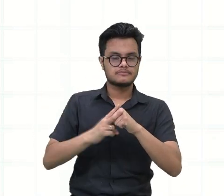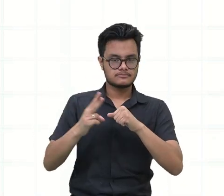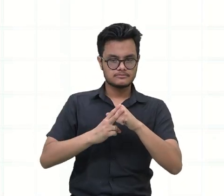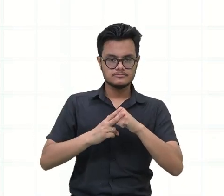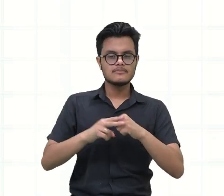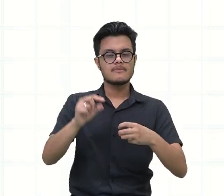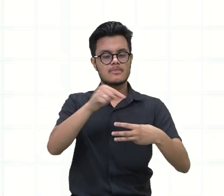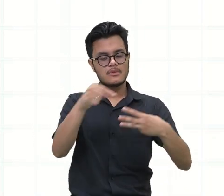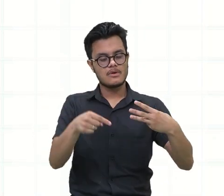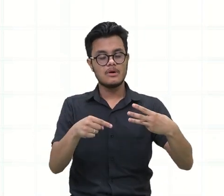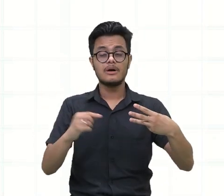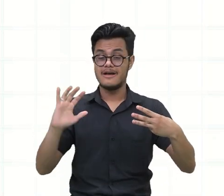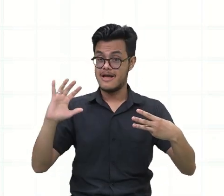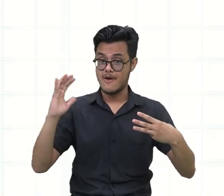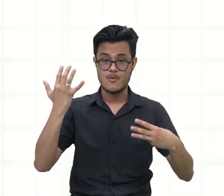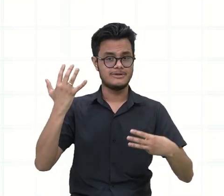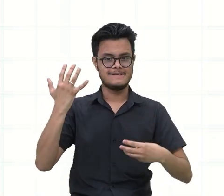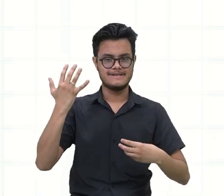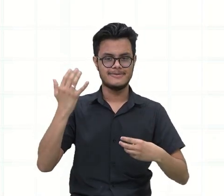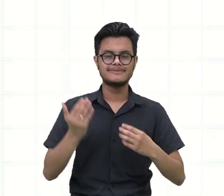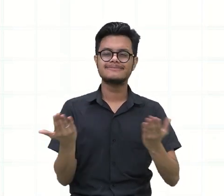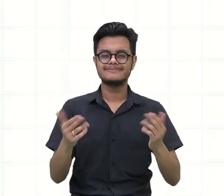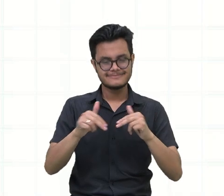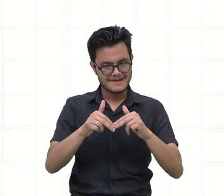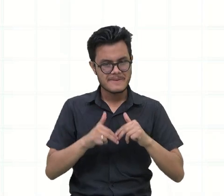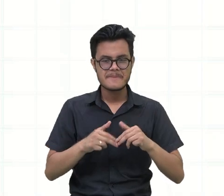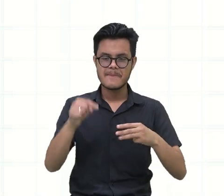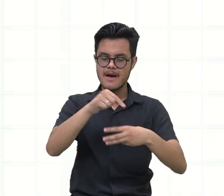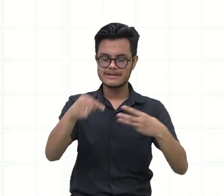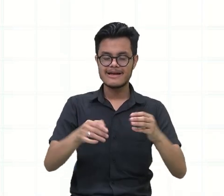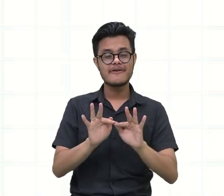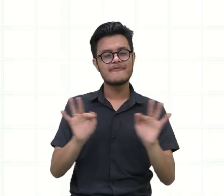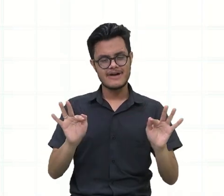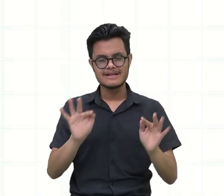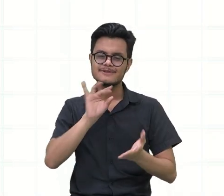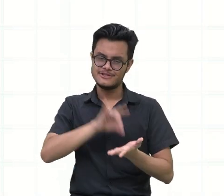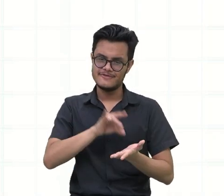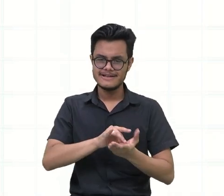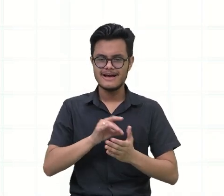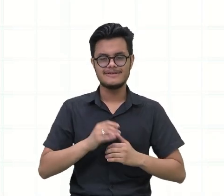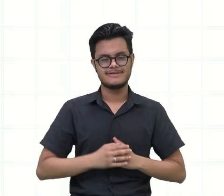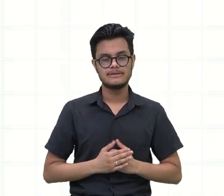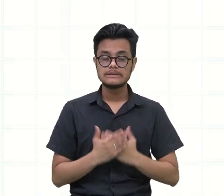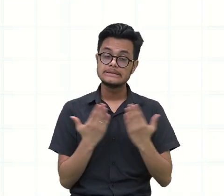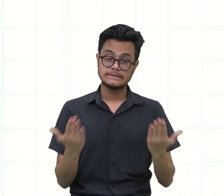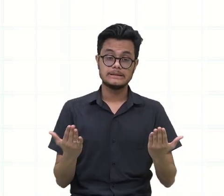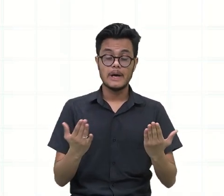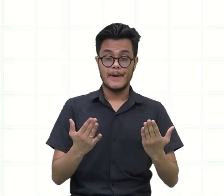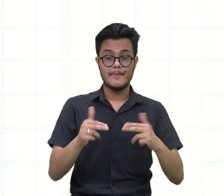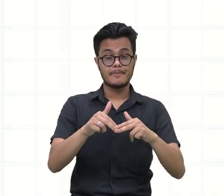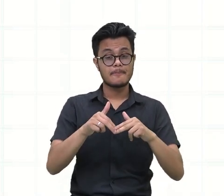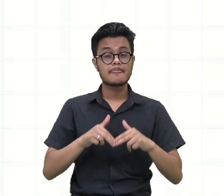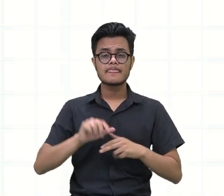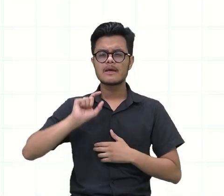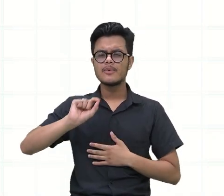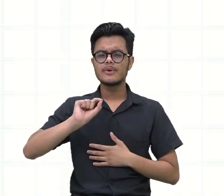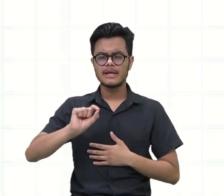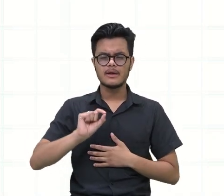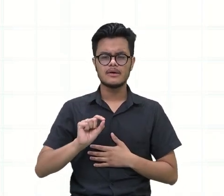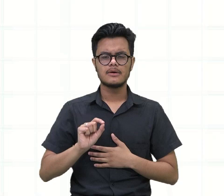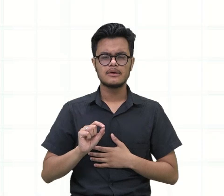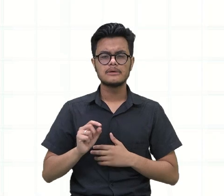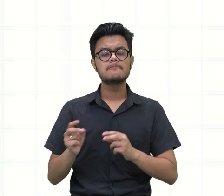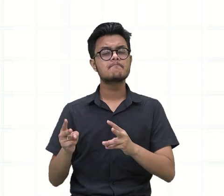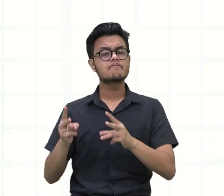cada um deles indica uma ação, então nós vamos ter 3 orações. E aí, a gente